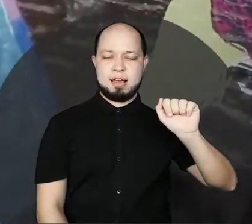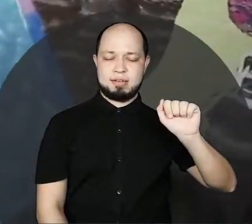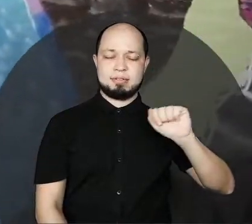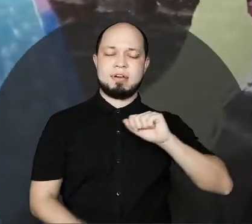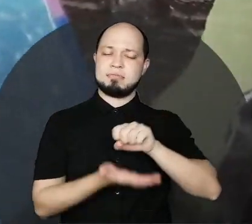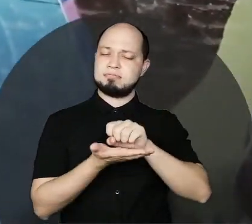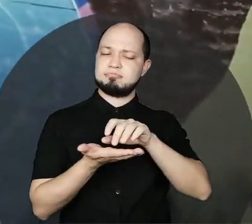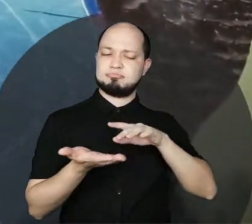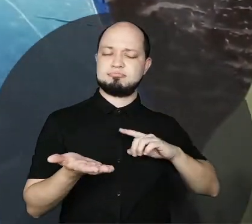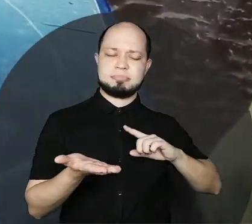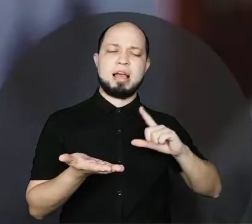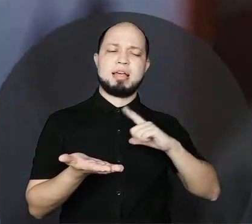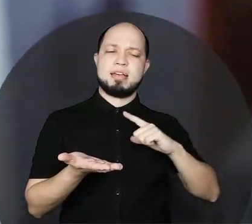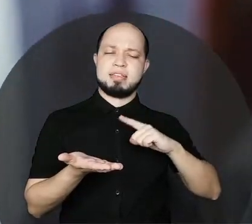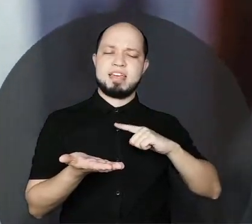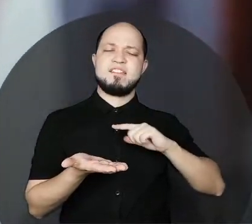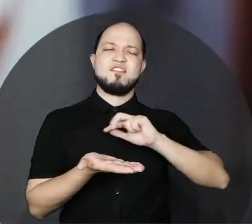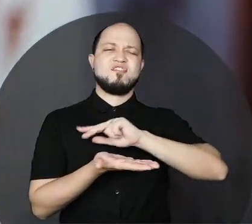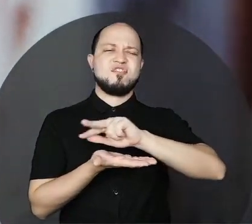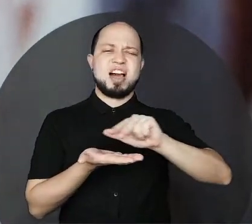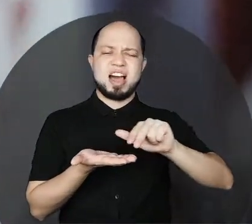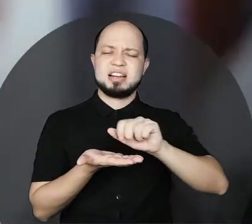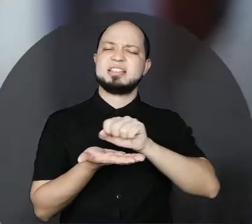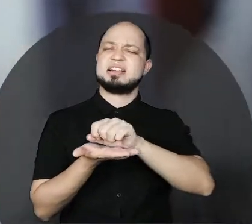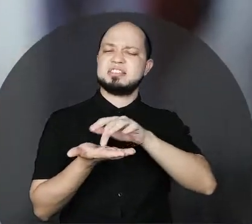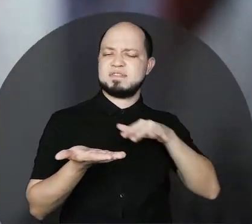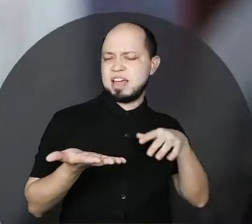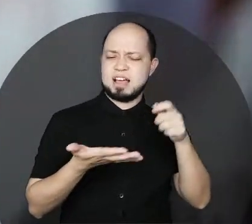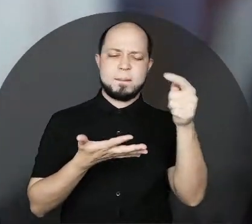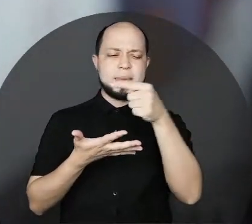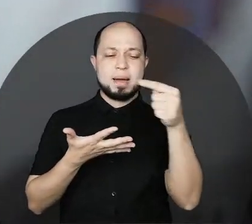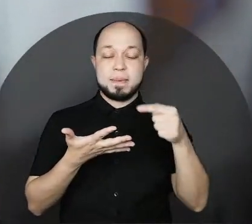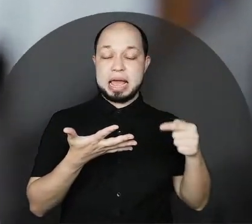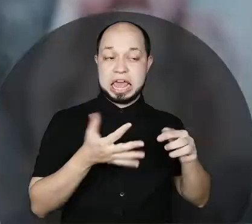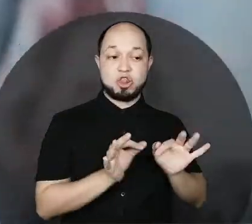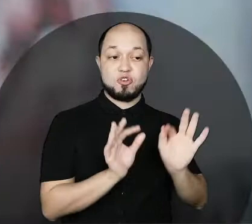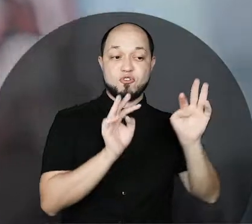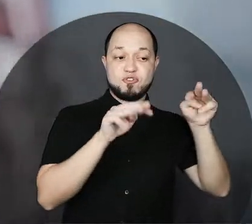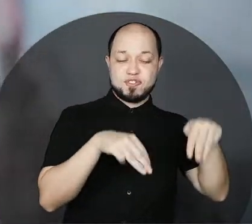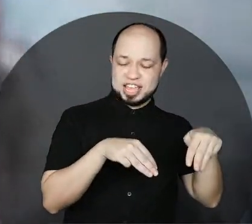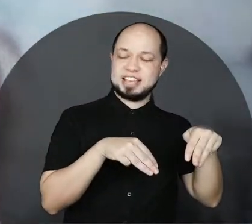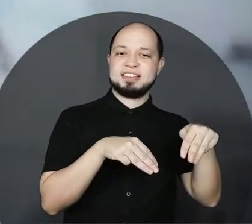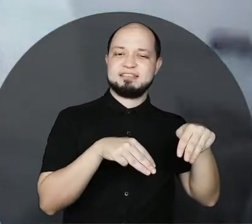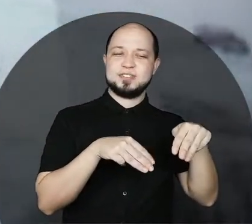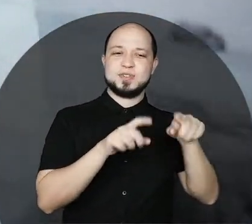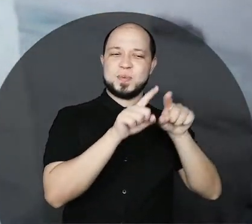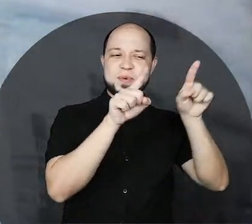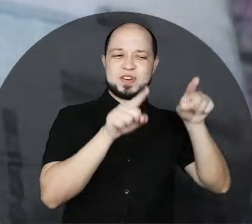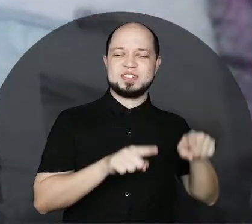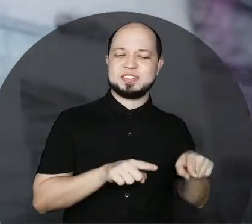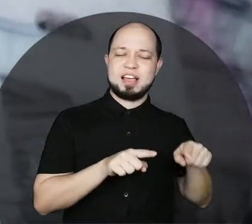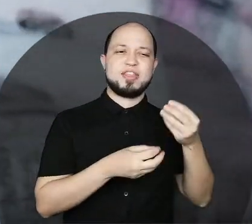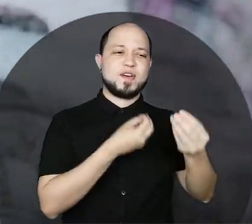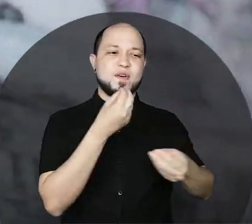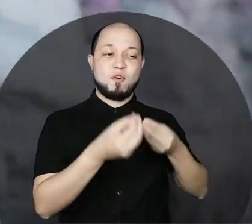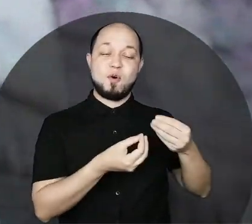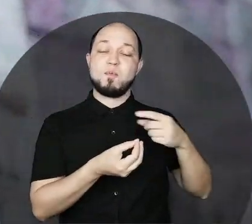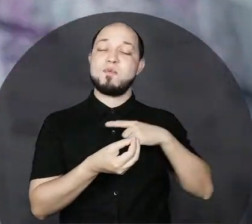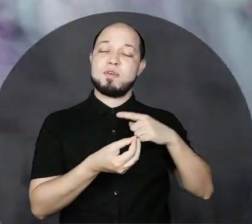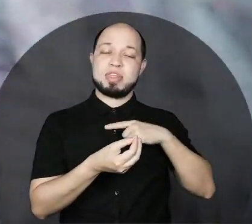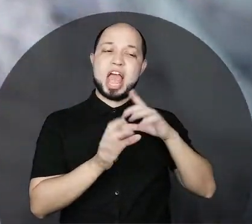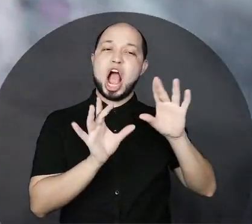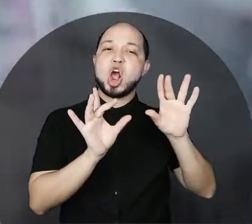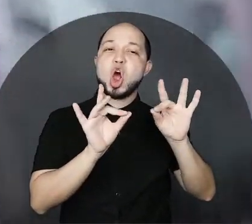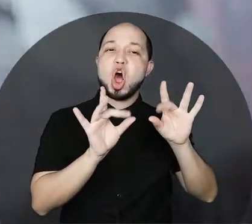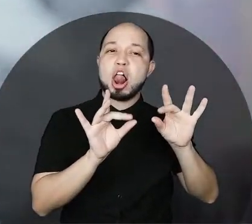essas atividades a gente está fazendo uma série de intervenções e para finalizar o Circuito Ruela de Arte Urbana, a gente está fazendo essa atividade aqui, que